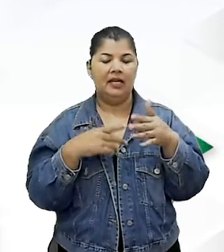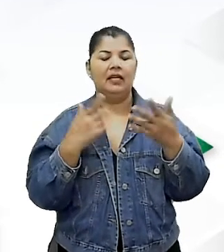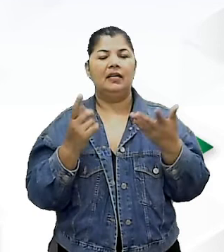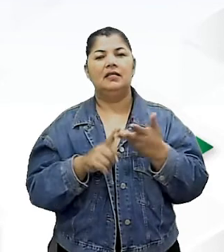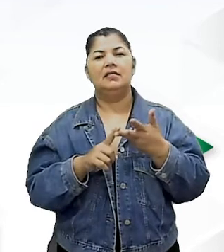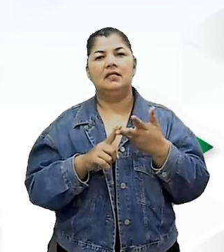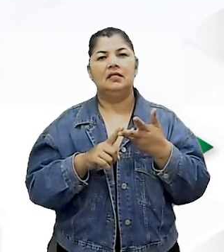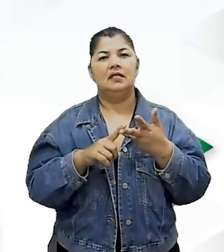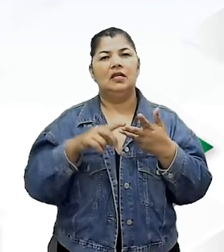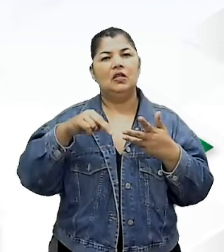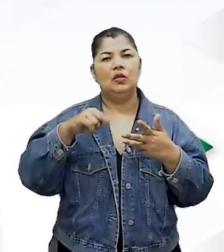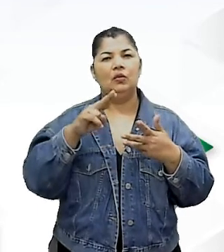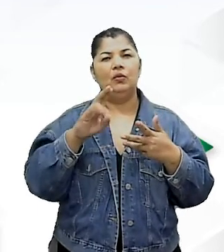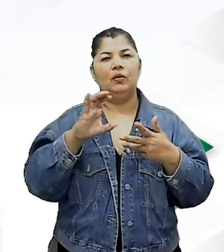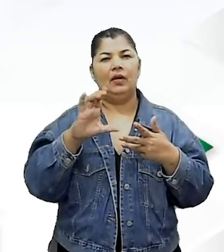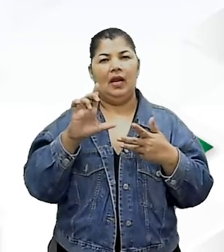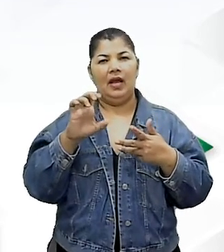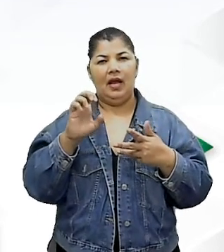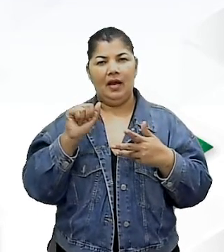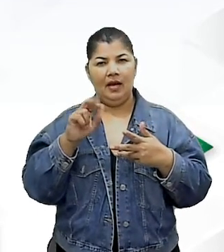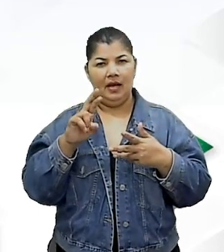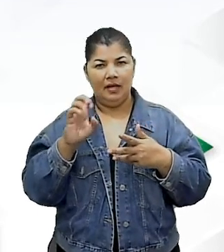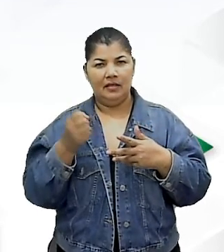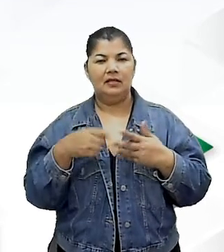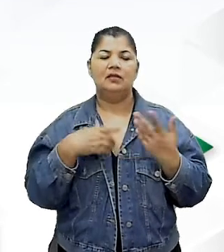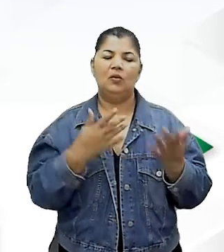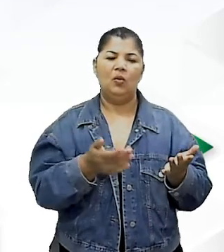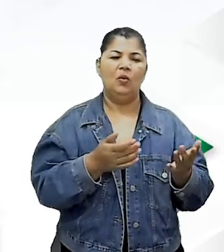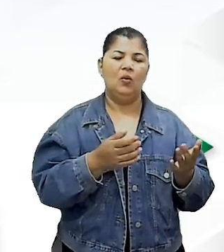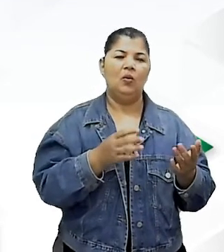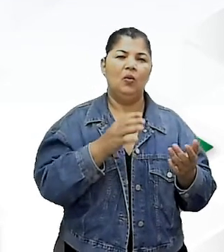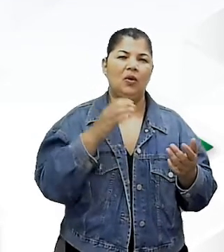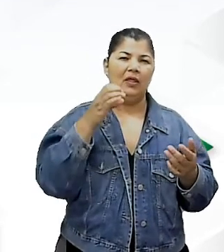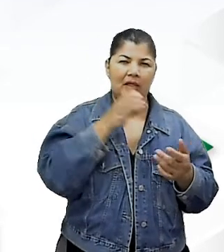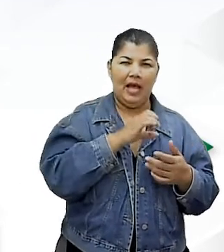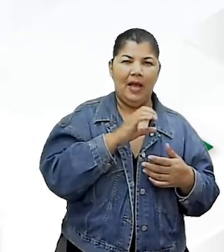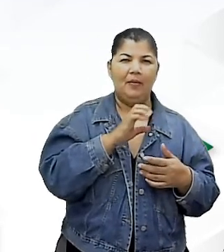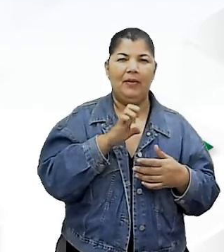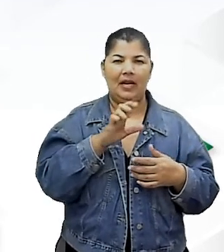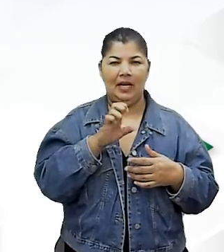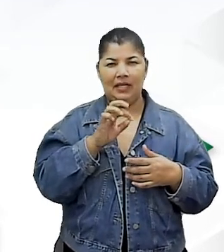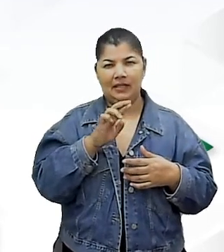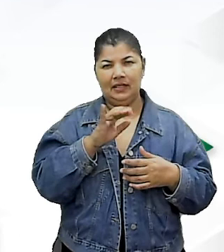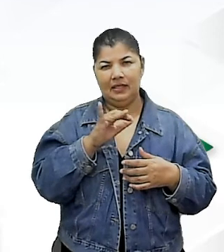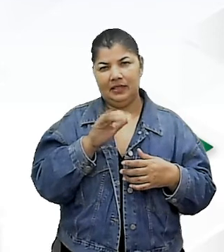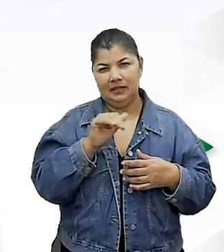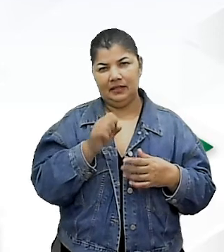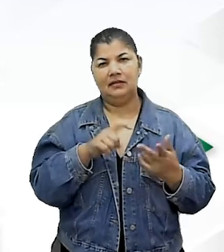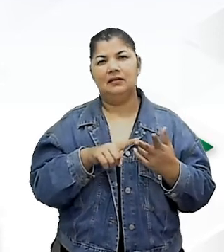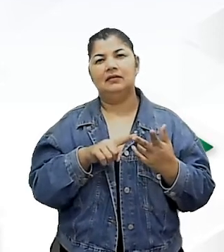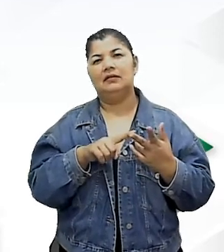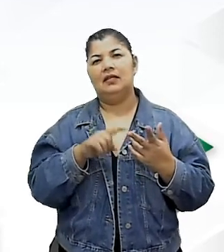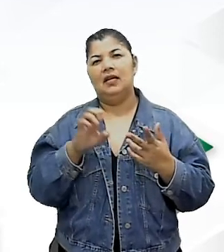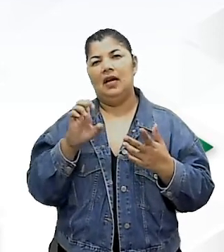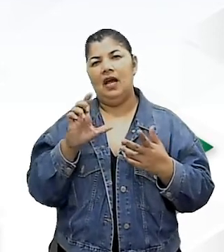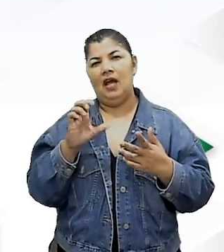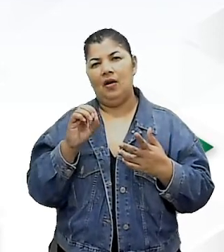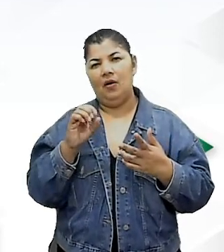usinas termoelétricas instaladas em locais e outras, como a eólica, a solar,